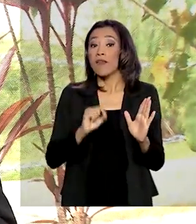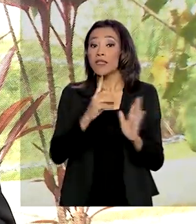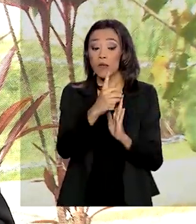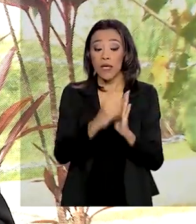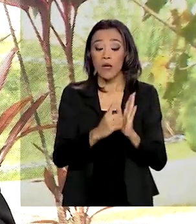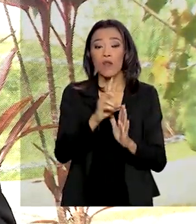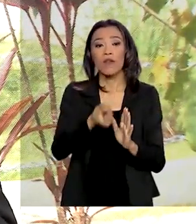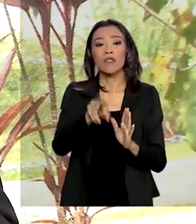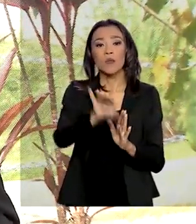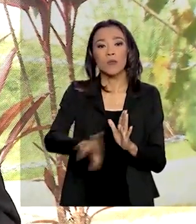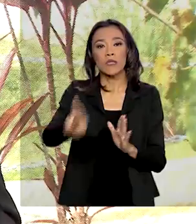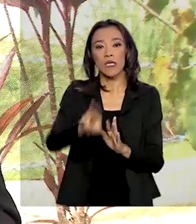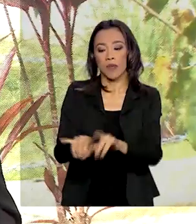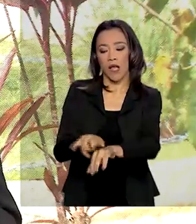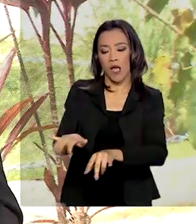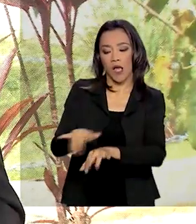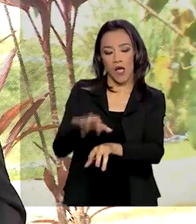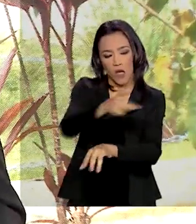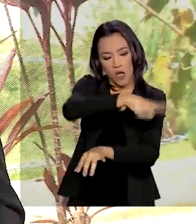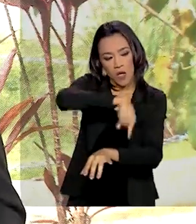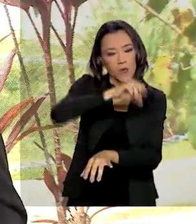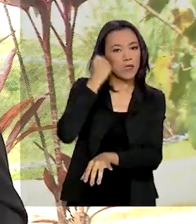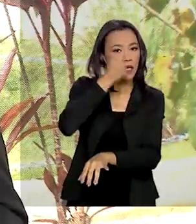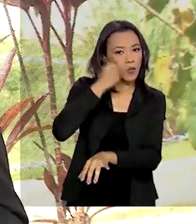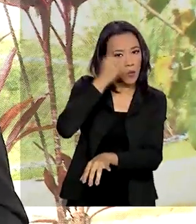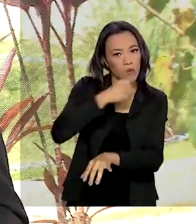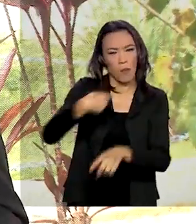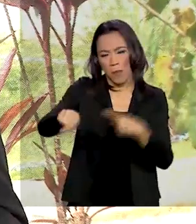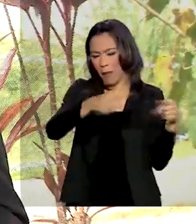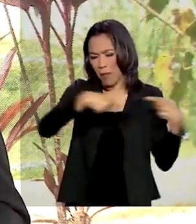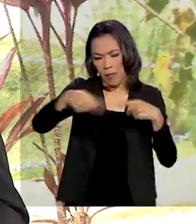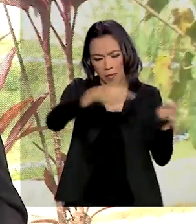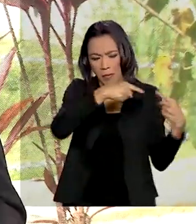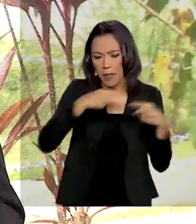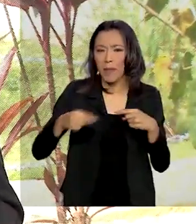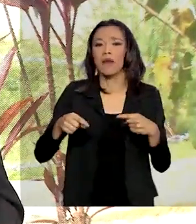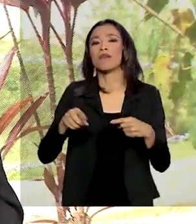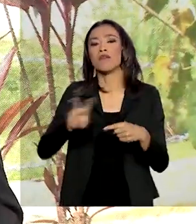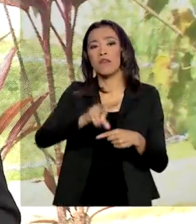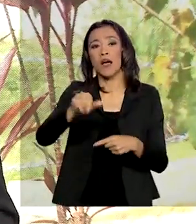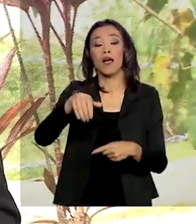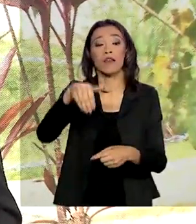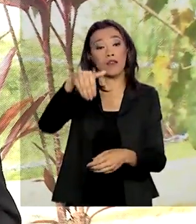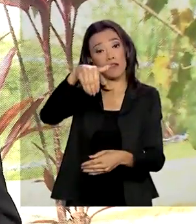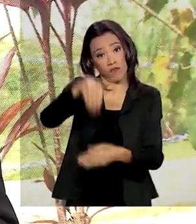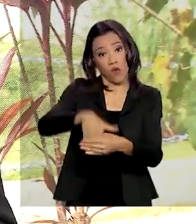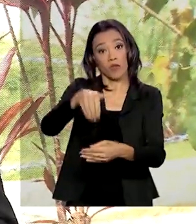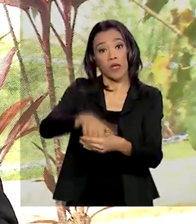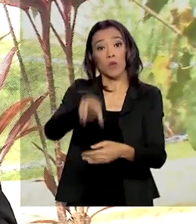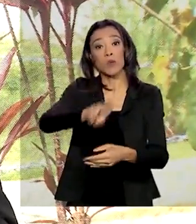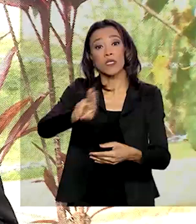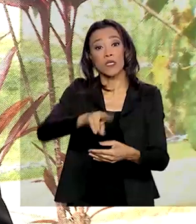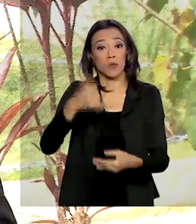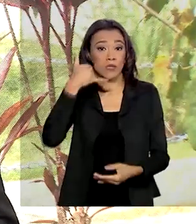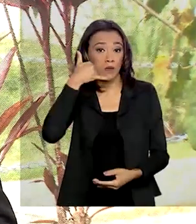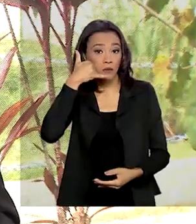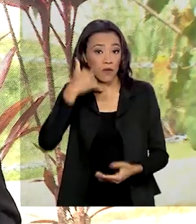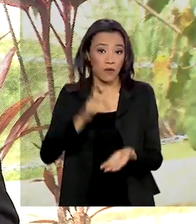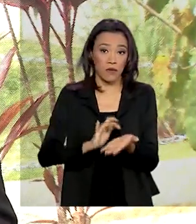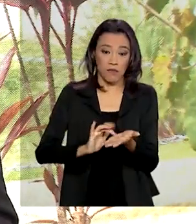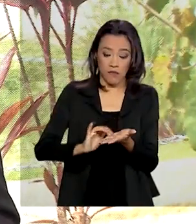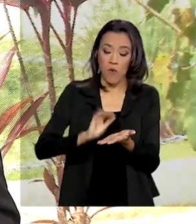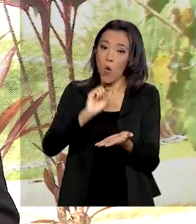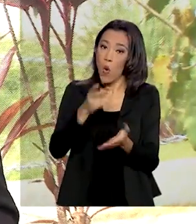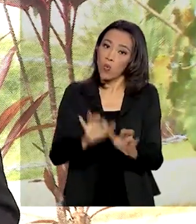pela internet. Os senadores vão debater e também votar utilizando ou o celular ou o computador. Essa medida foi